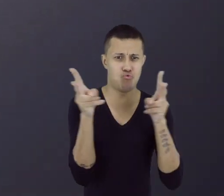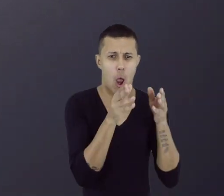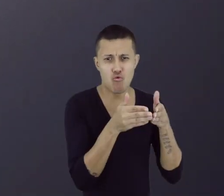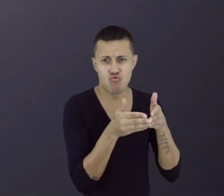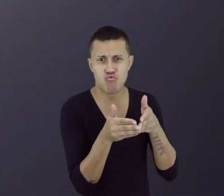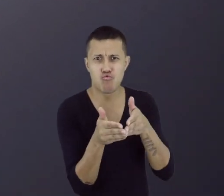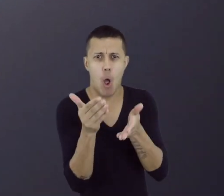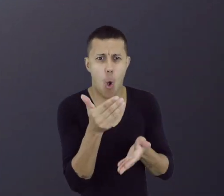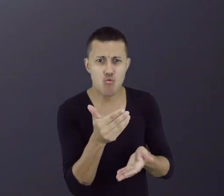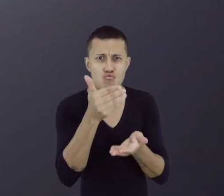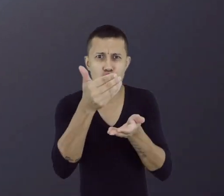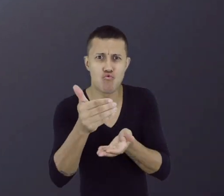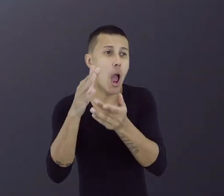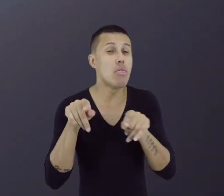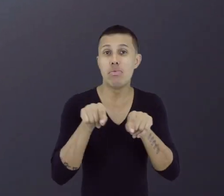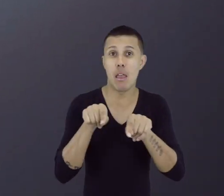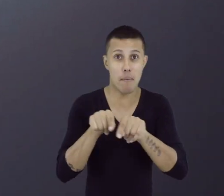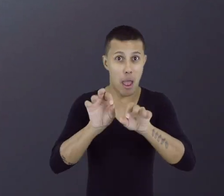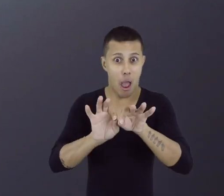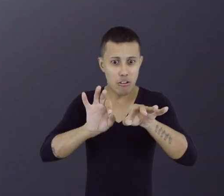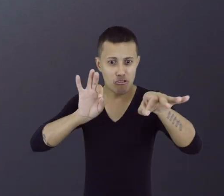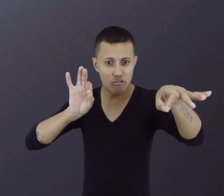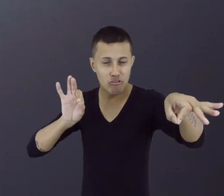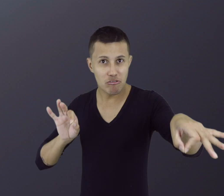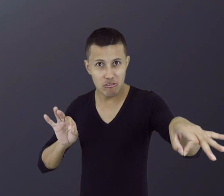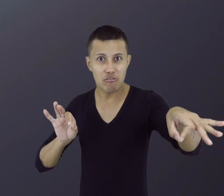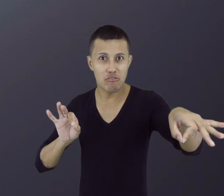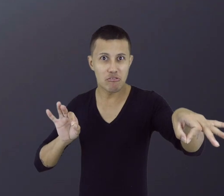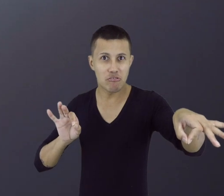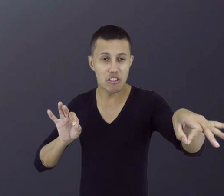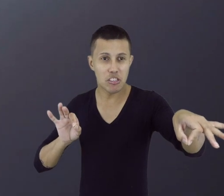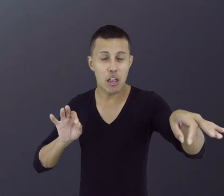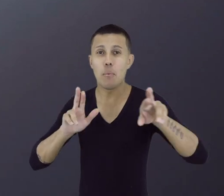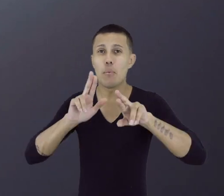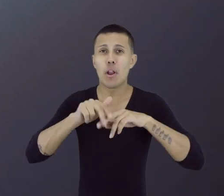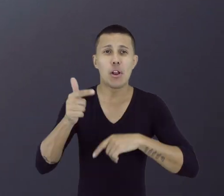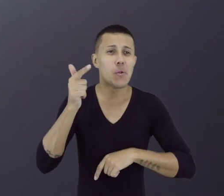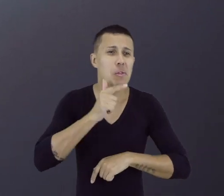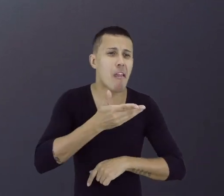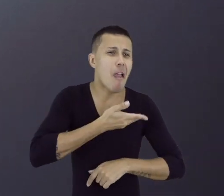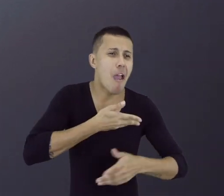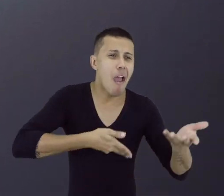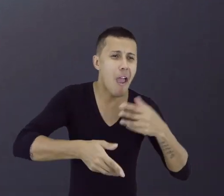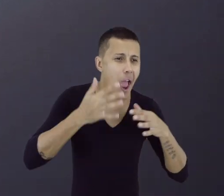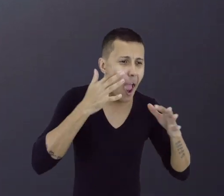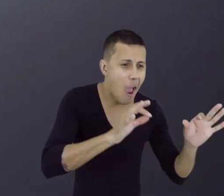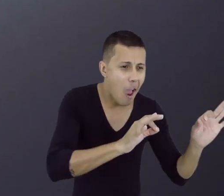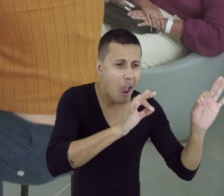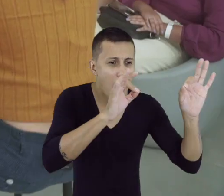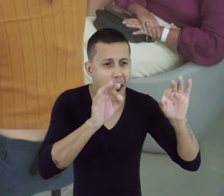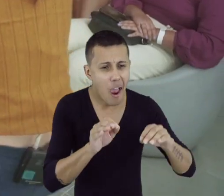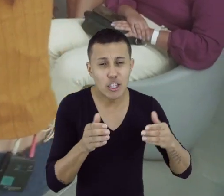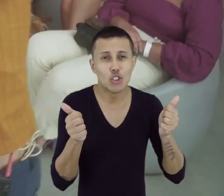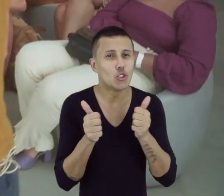nos carregar, ele falava da distância de alguns animais com quem ele fazia amizade, que acompanhavam